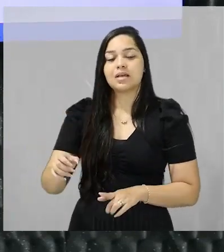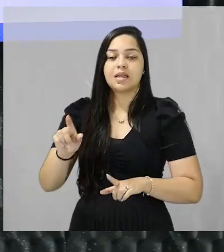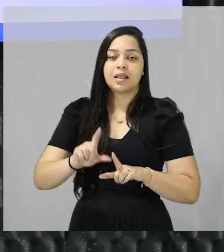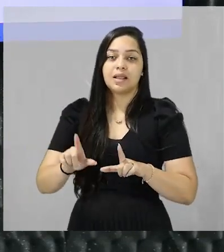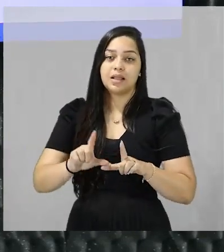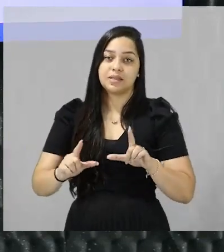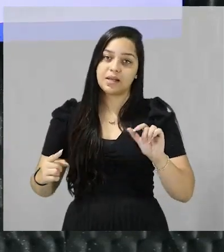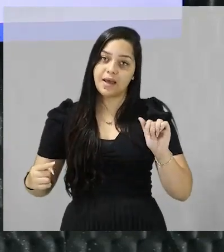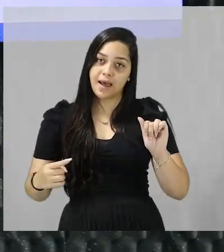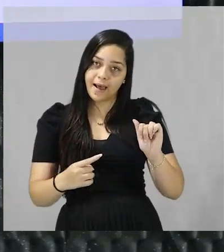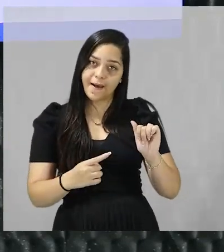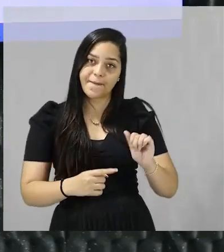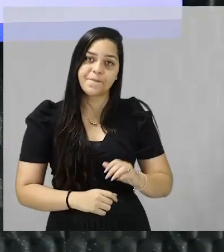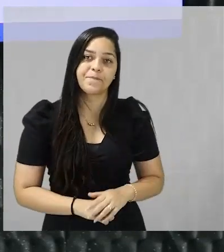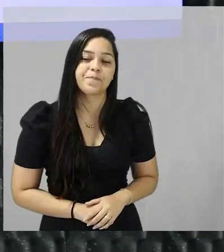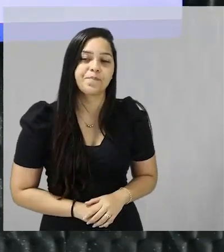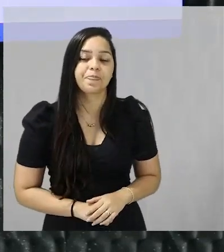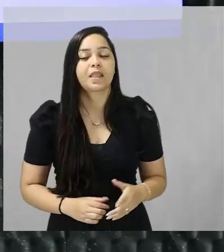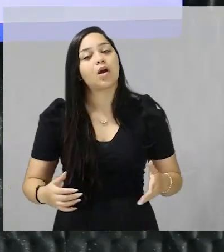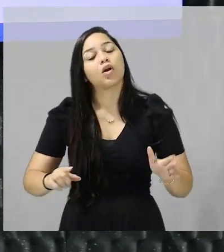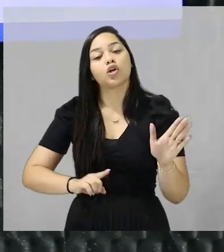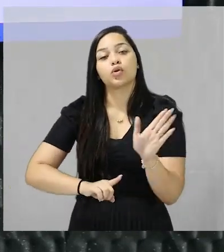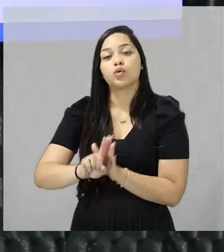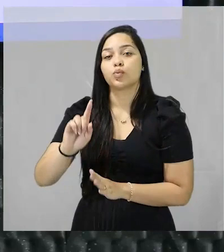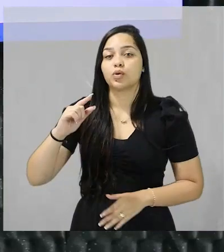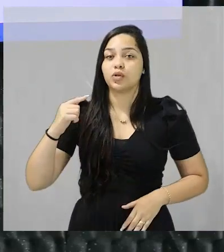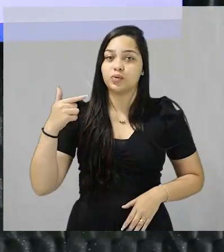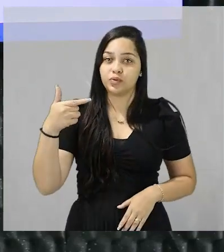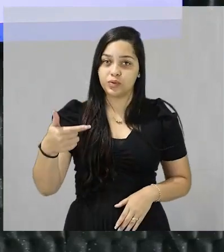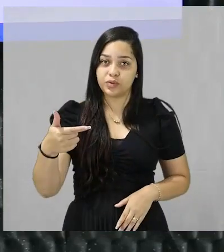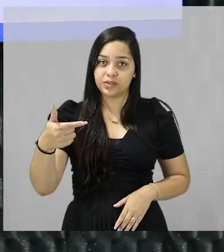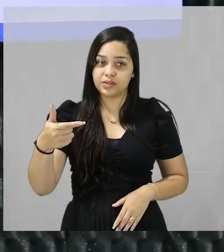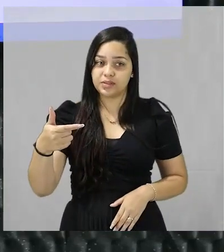A. Turminha, questão número 2.